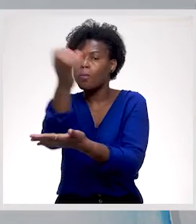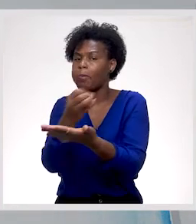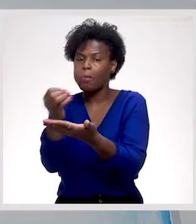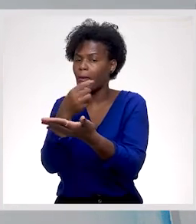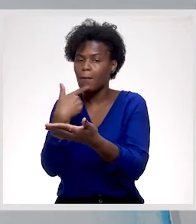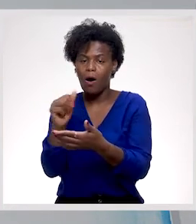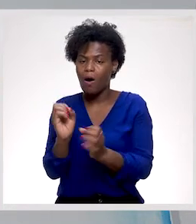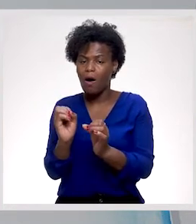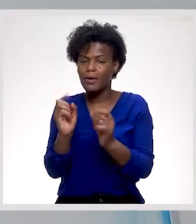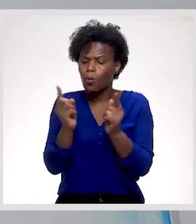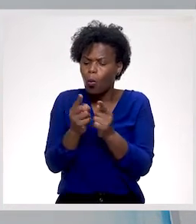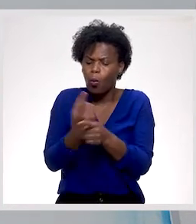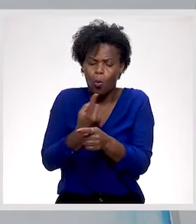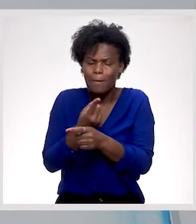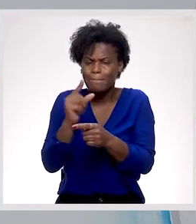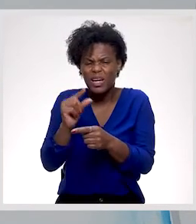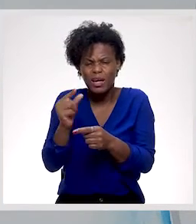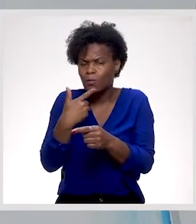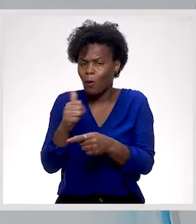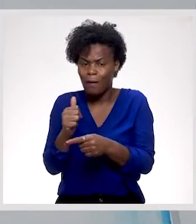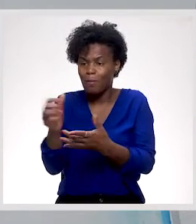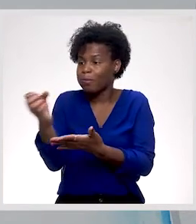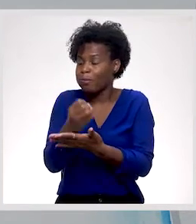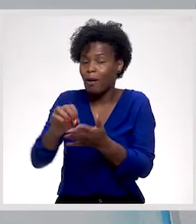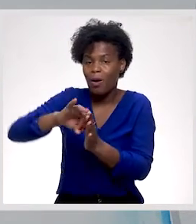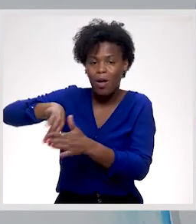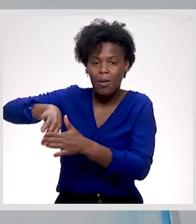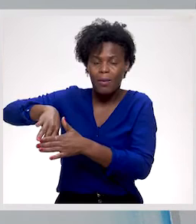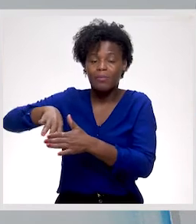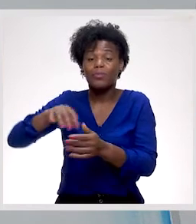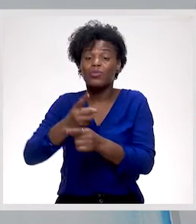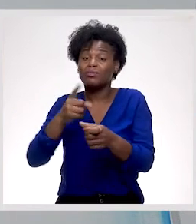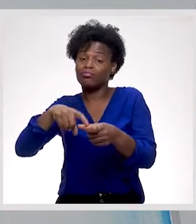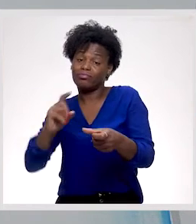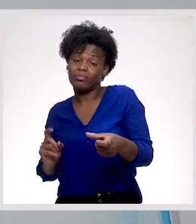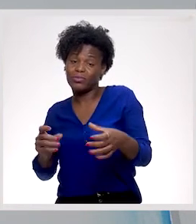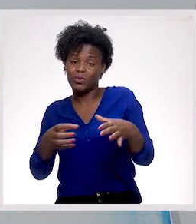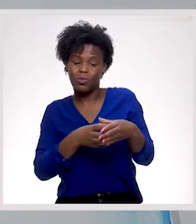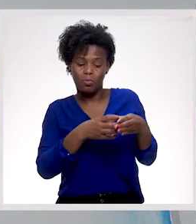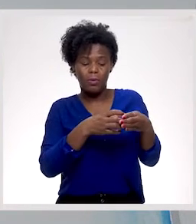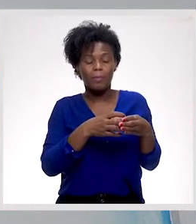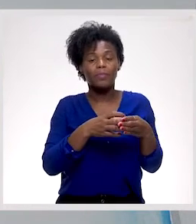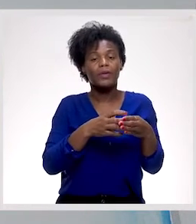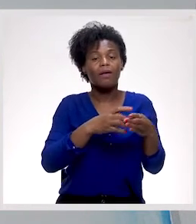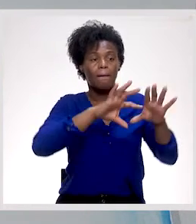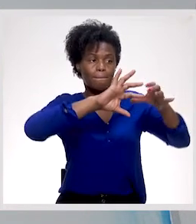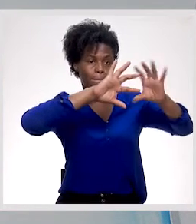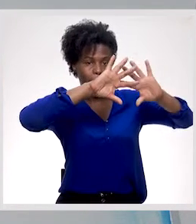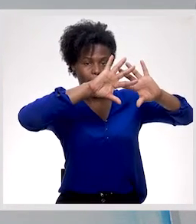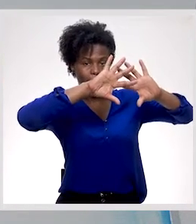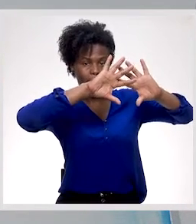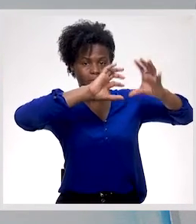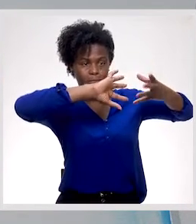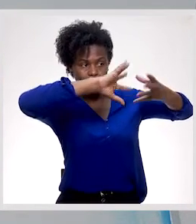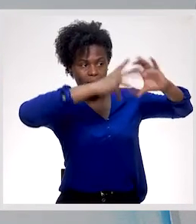pequenos objetos. Por essa razão, foi retirado do grupo dos planetas clássicos. Conforme já